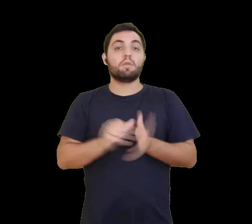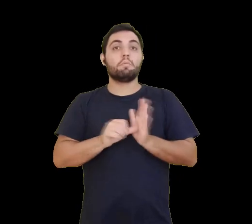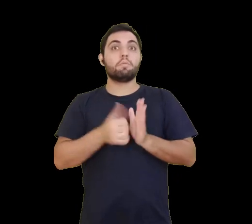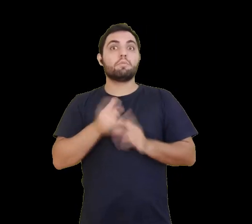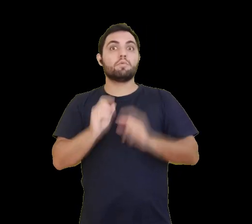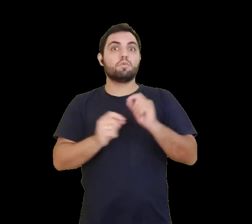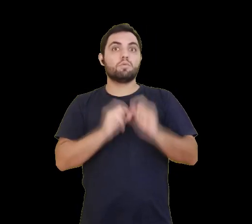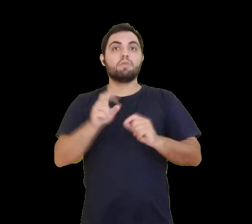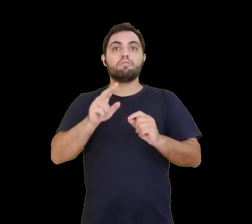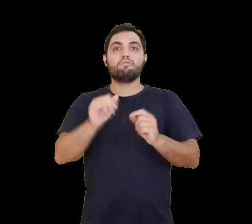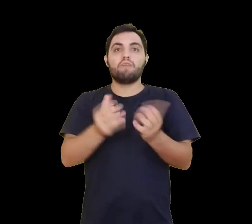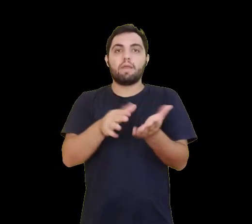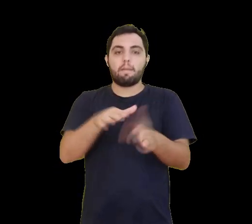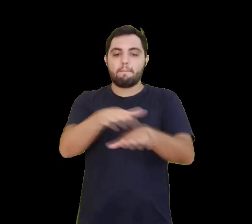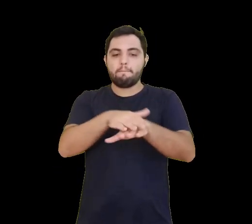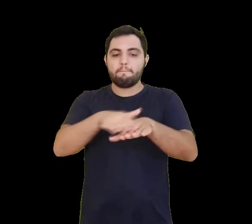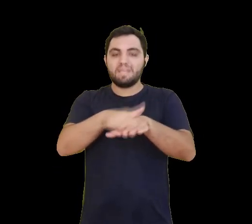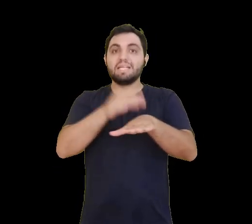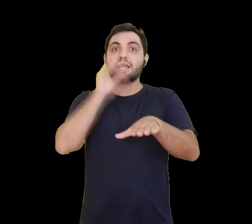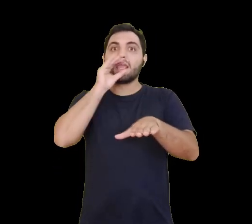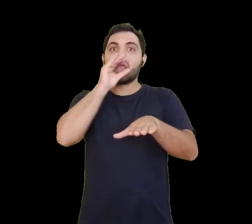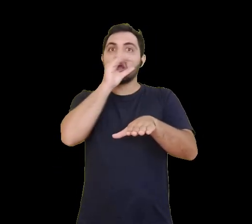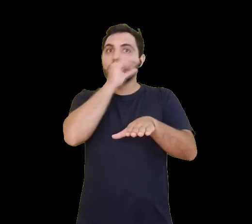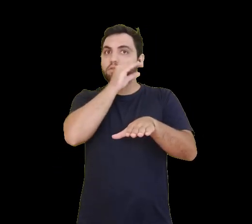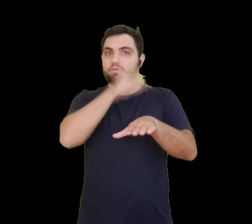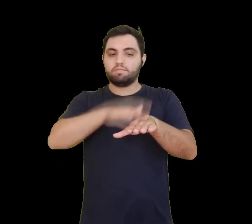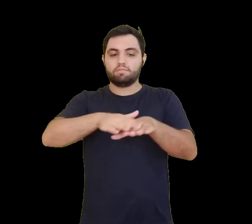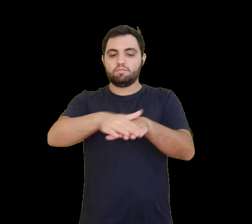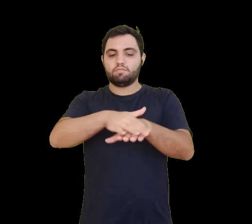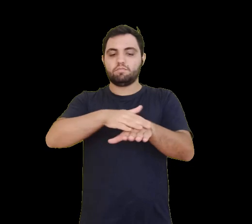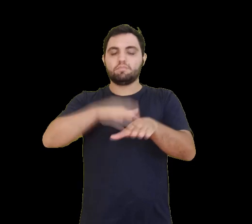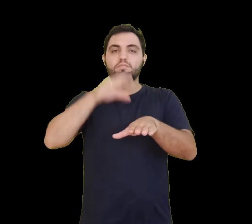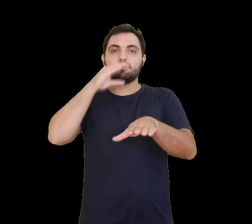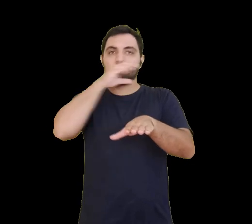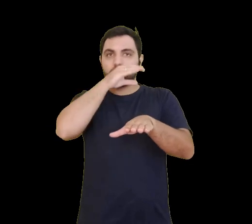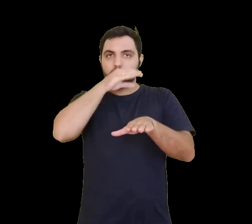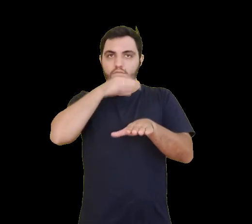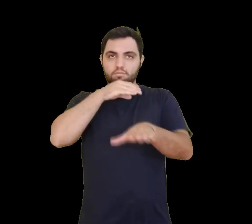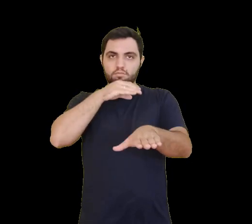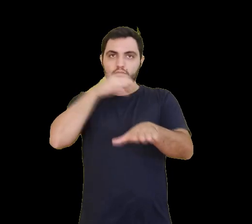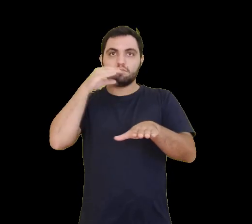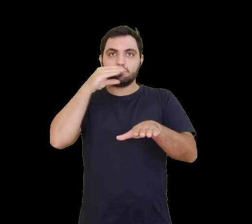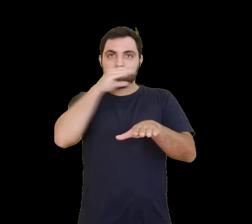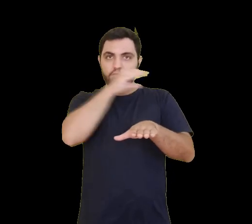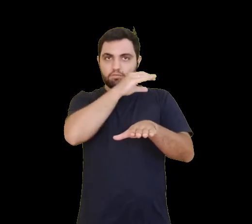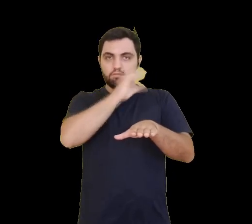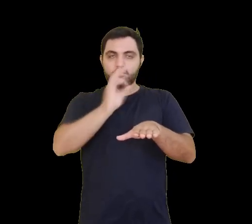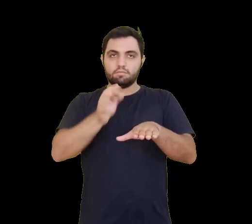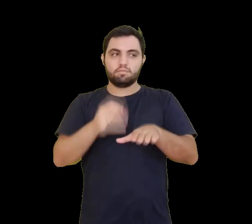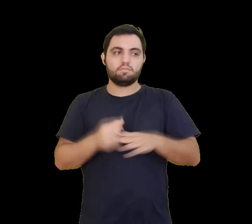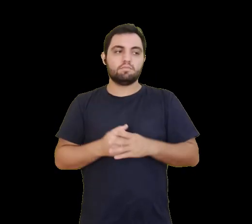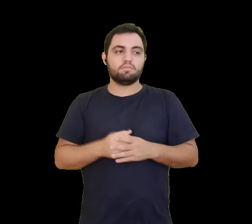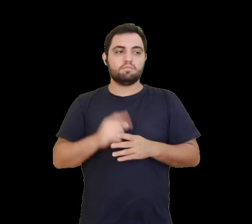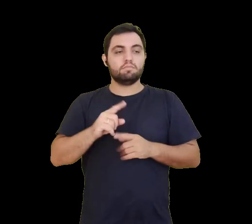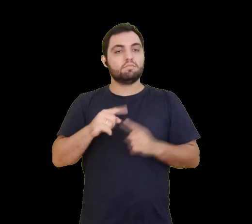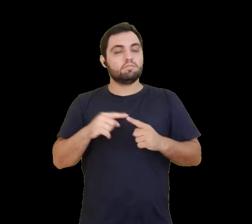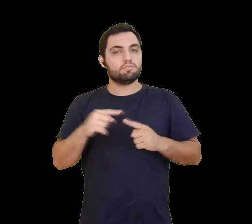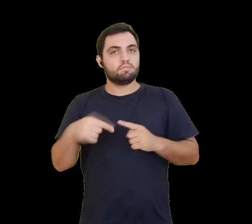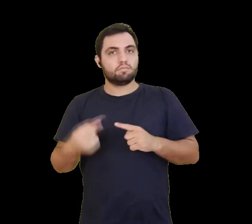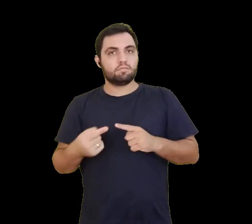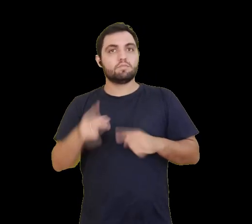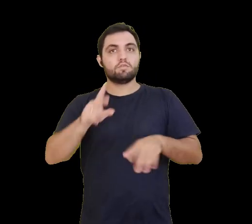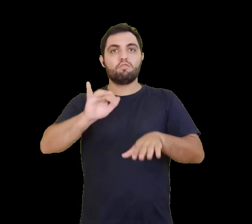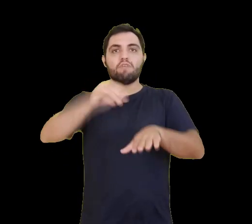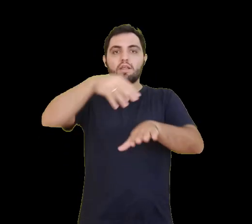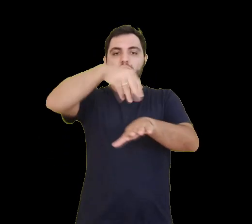da bandeja. Essa bandeja aqui, essa parte de baixo, tá? E depois o aquecimento da